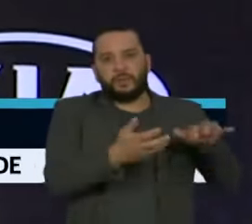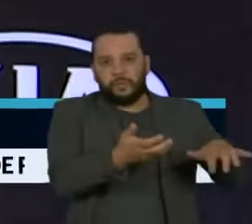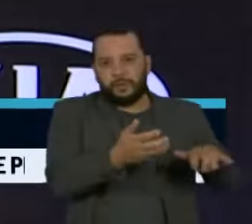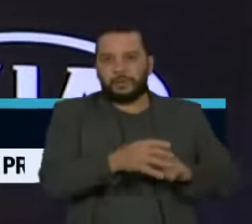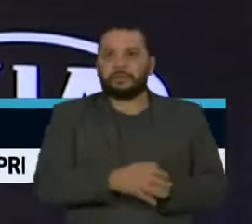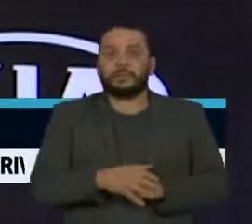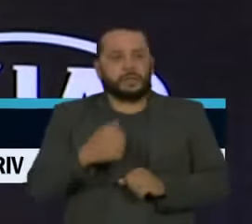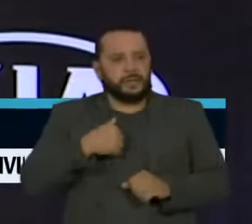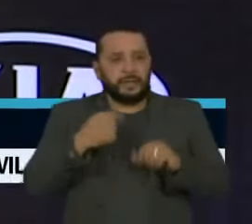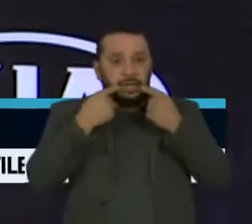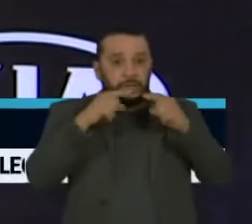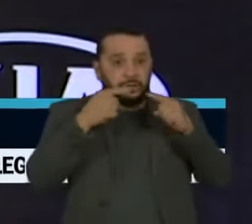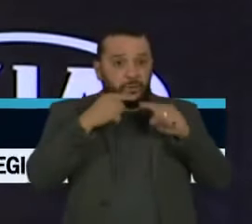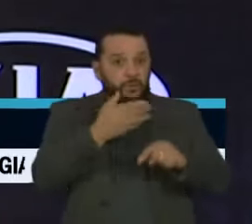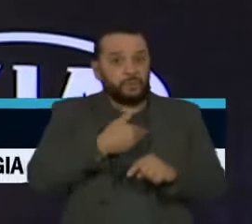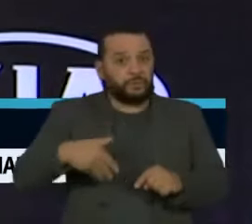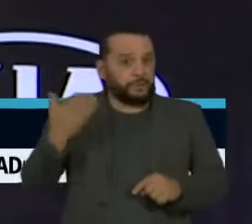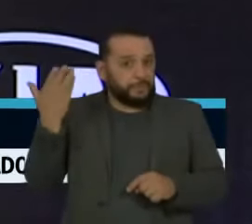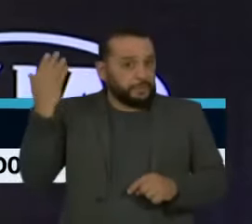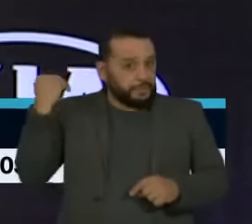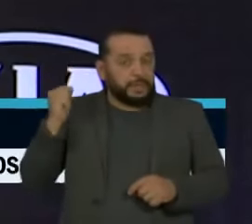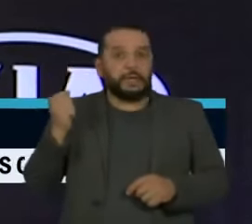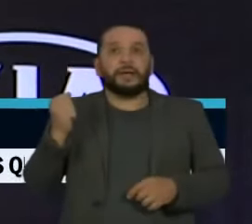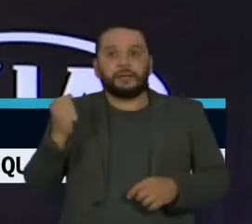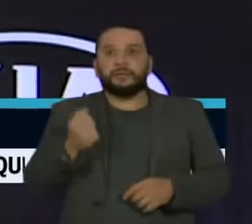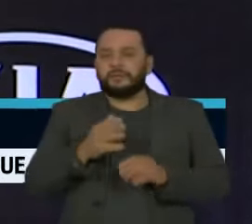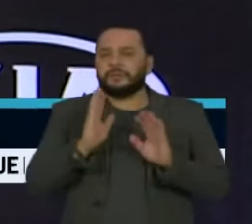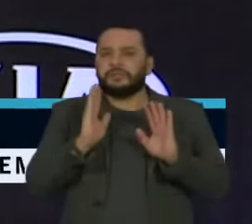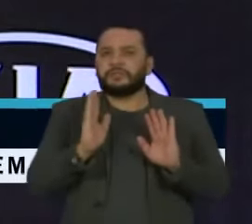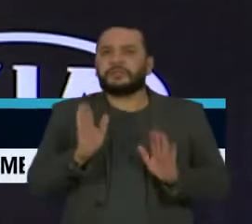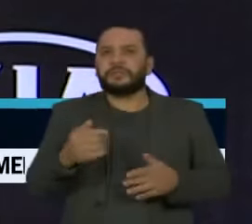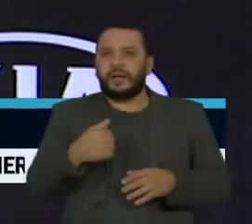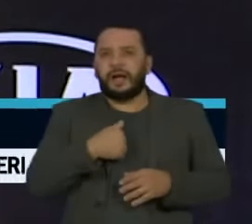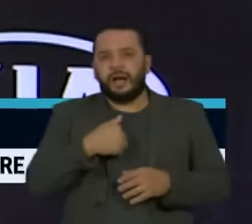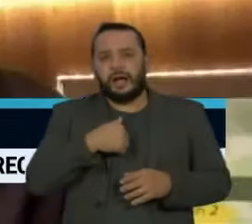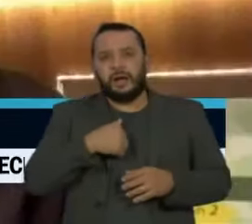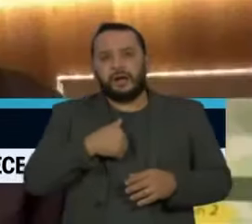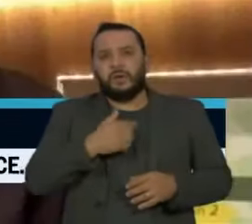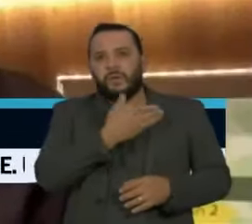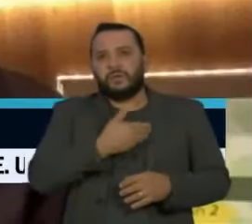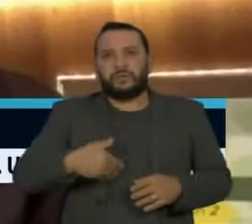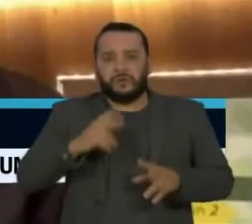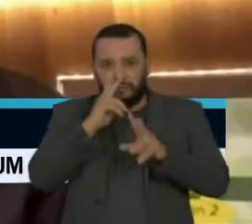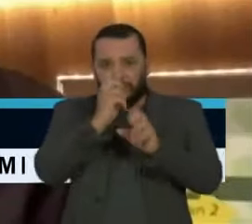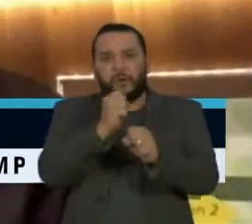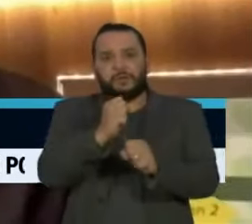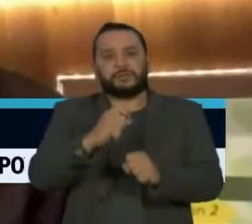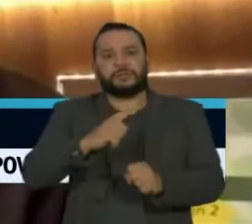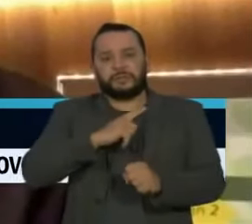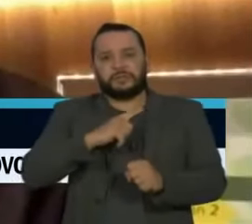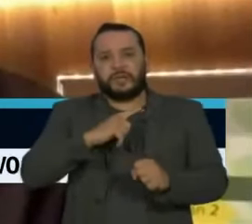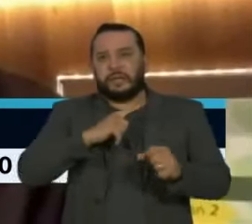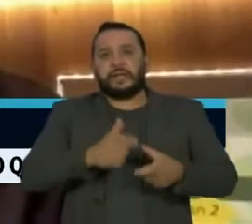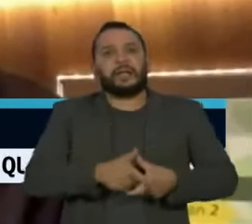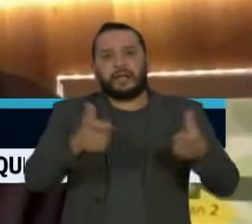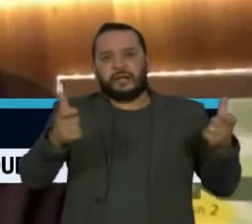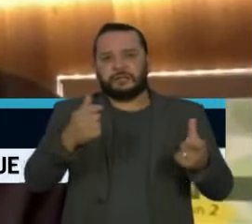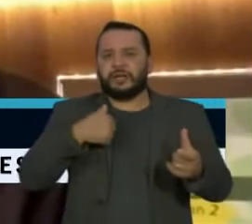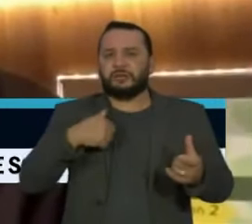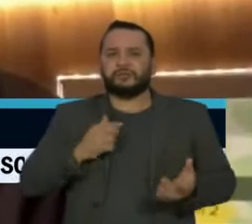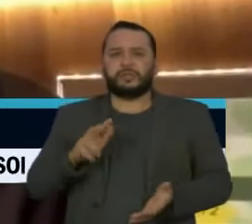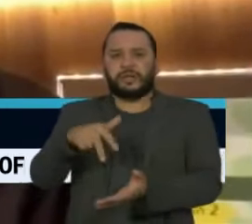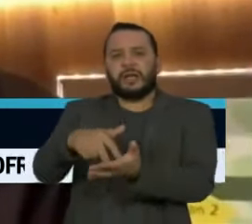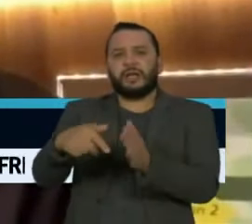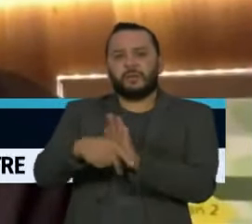o legado dos governos anteriores, que deixaram, segundo ele, um Estado gigante. Quando eu cheguei ao governo, me disseram